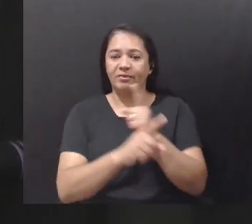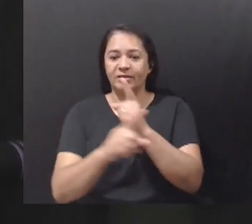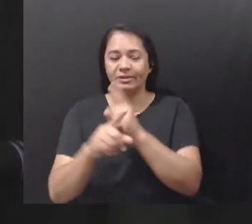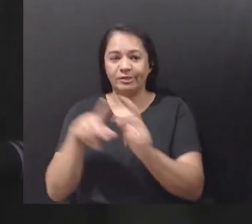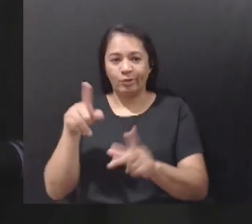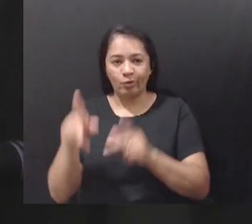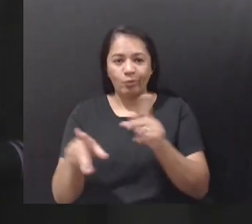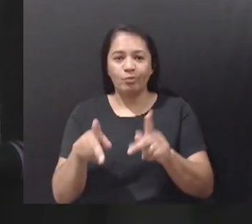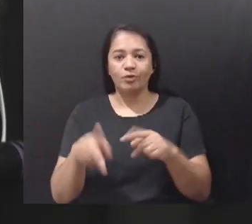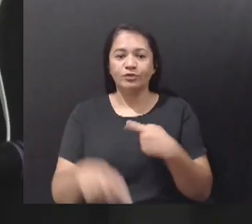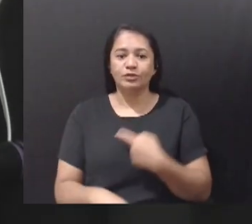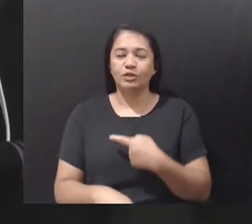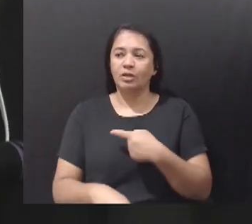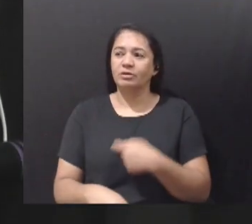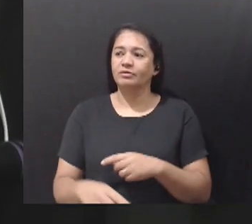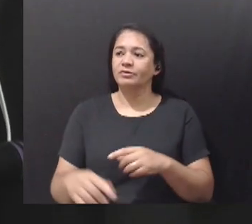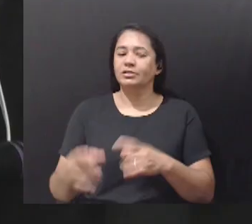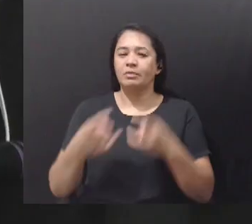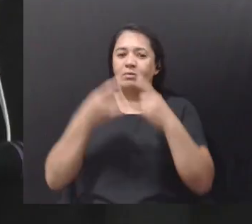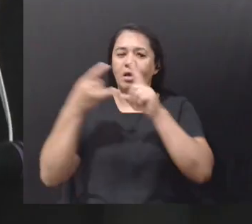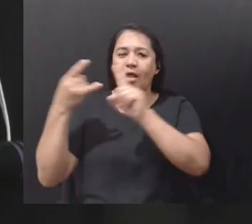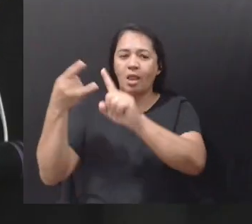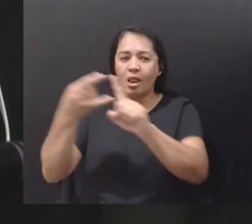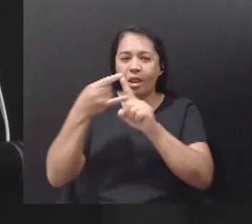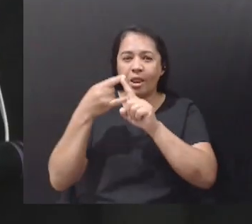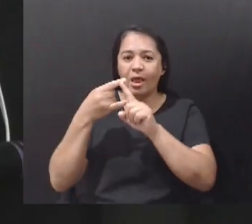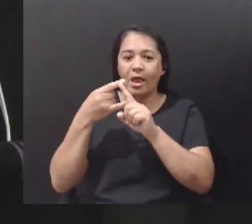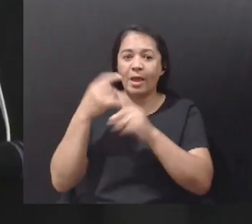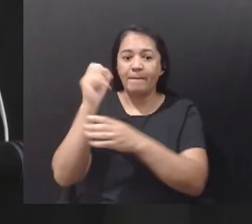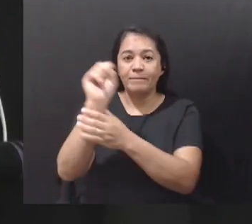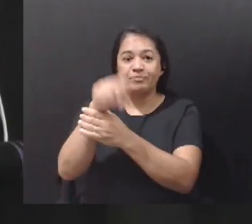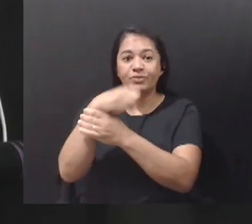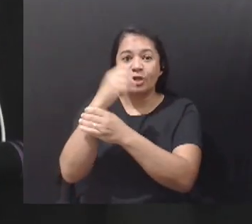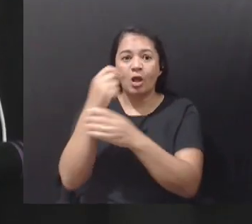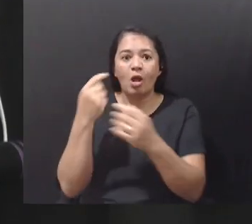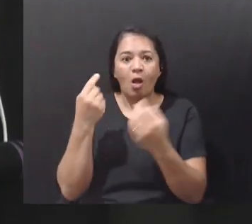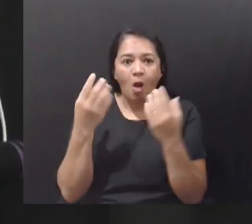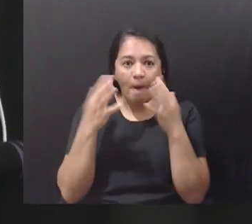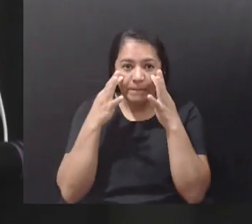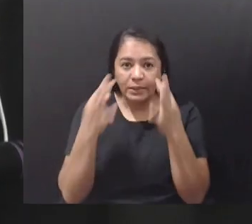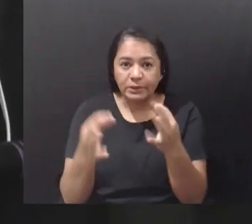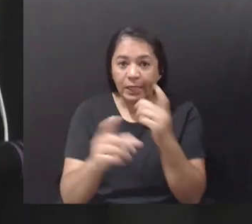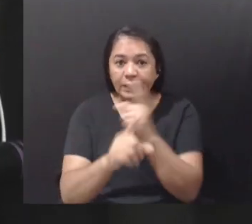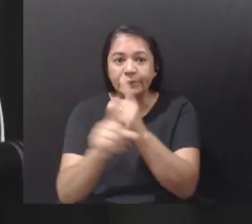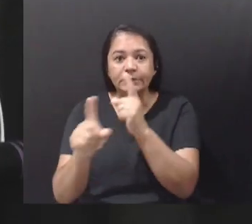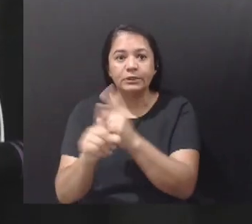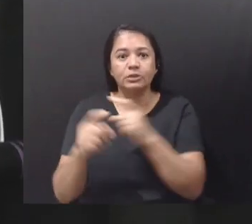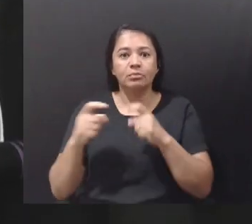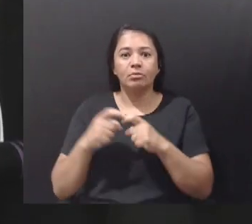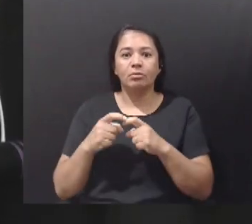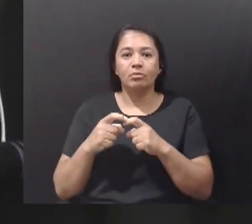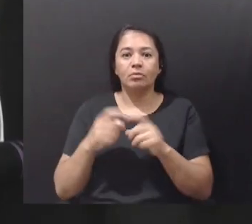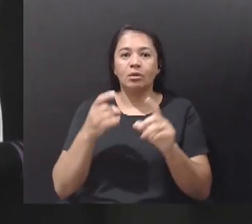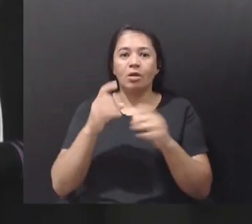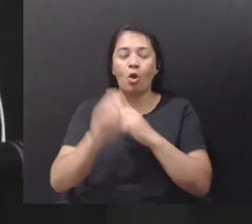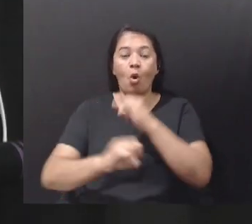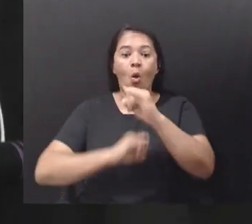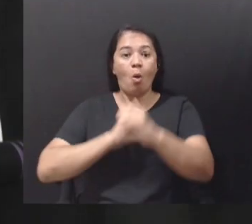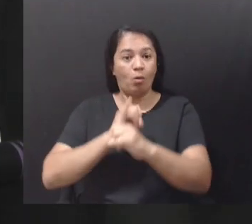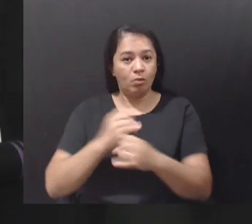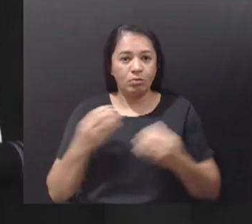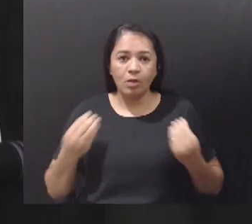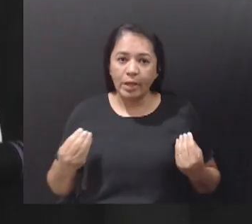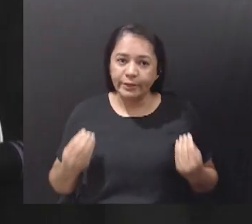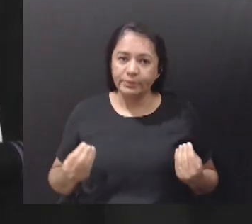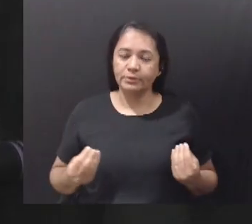fazíamos live, nós fazíamos fisioterapia, olha a loucura, atendimento médico online. Online